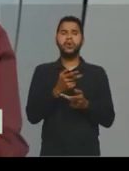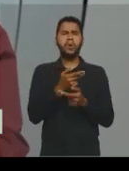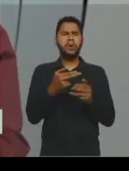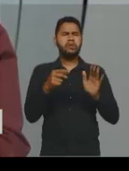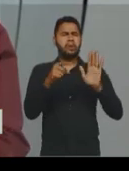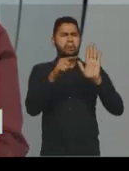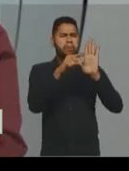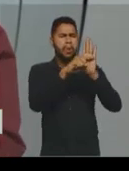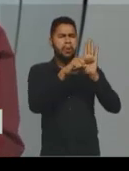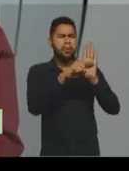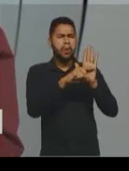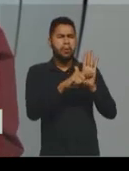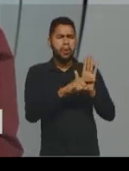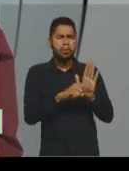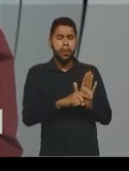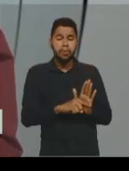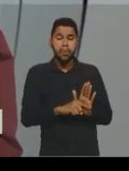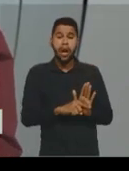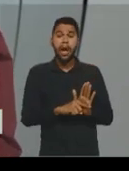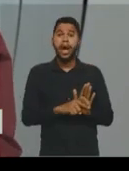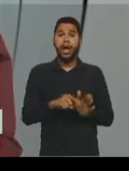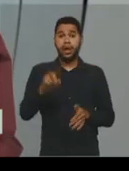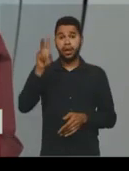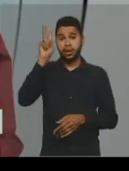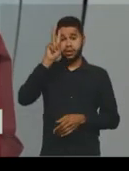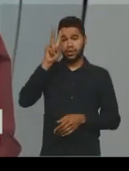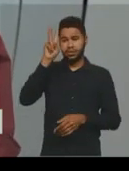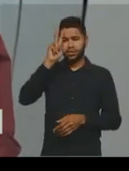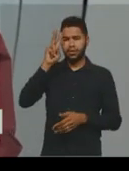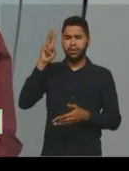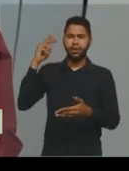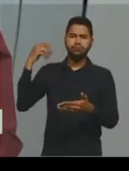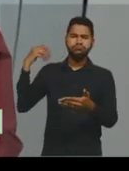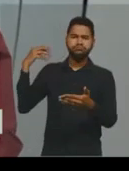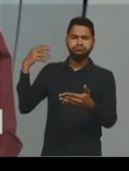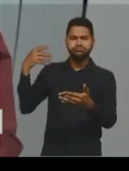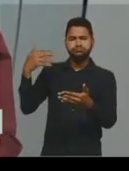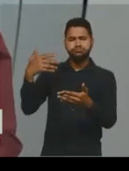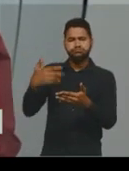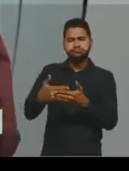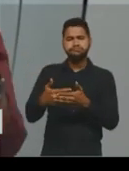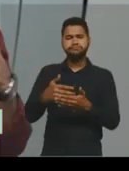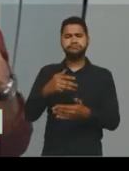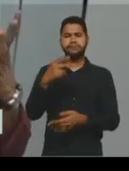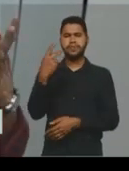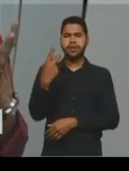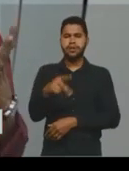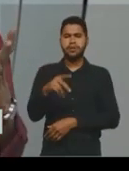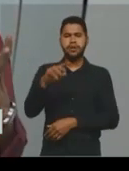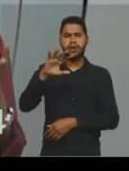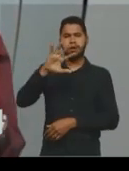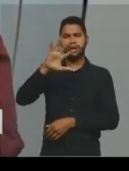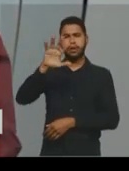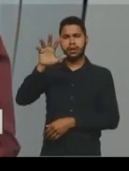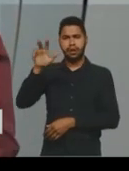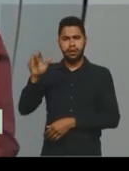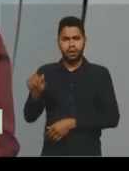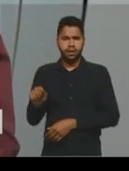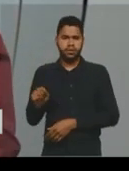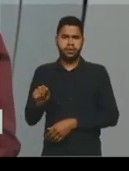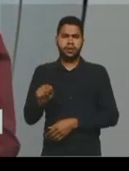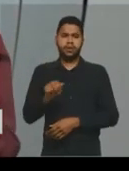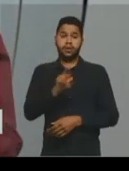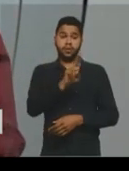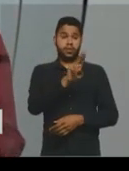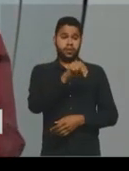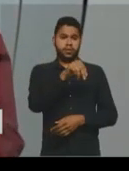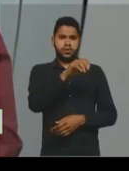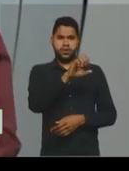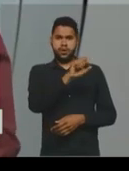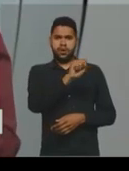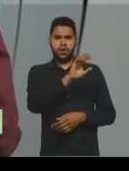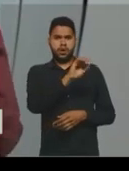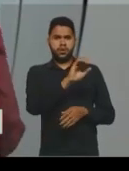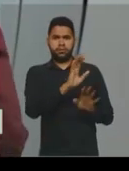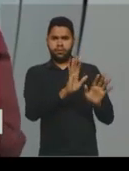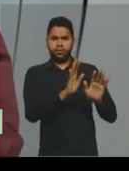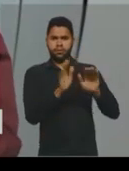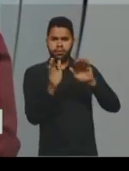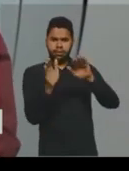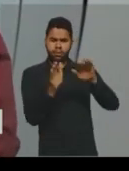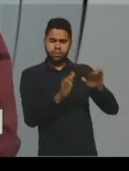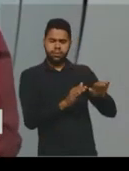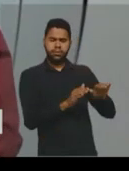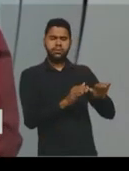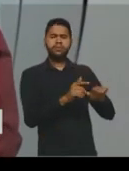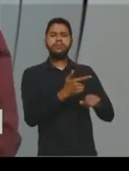negativa. Inclusive a história, eles falam da história da África, sem esse coisa da Unesco, que lançou esses 8 volumes, está agora